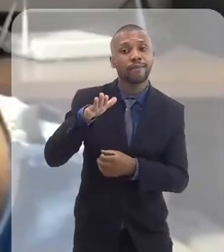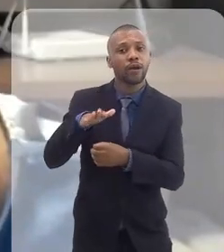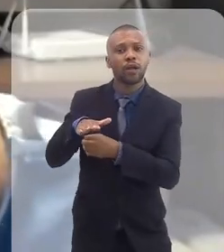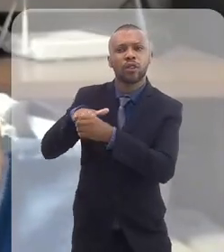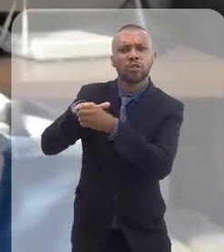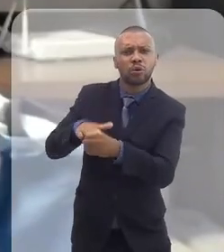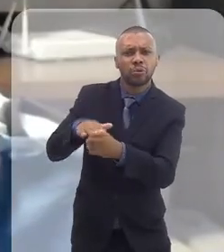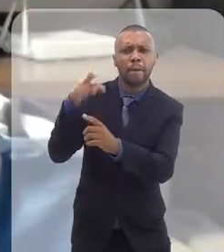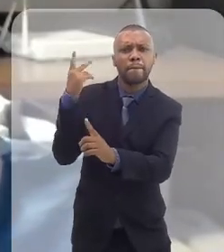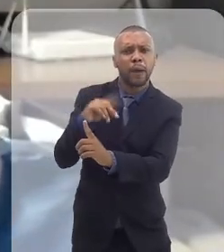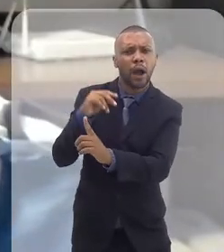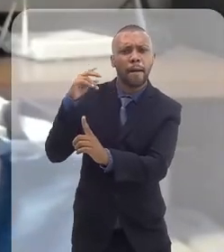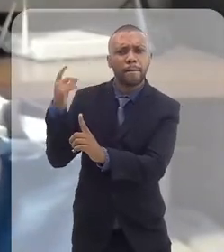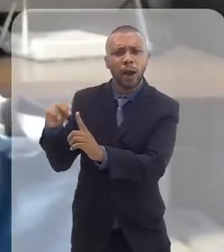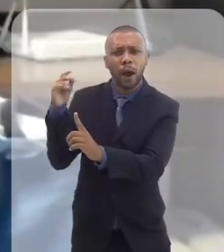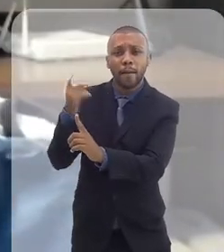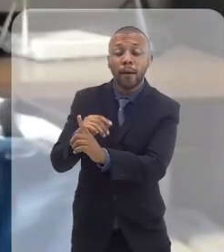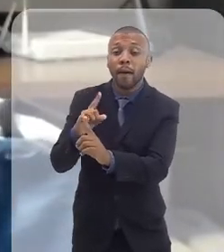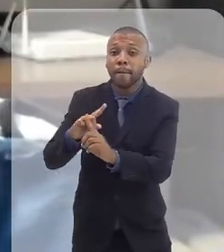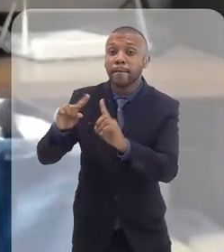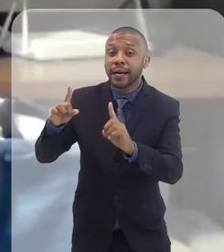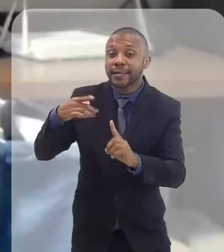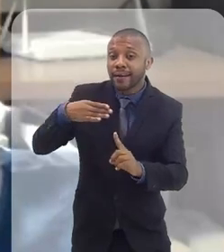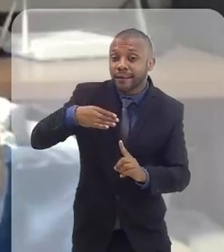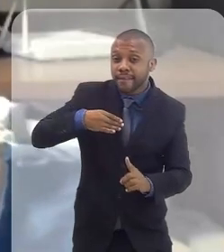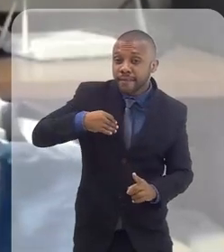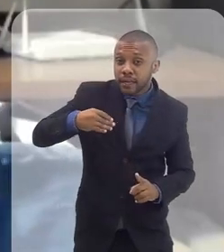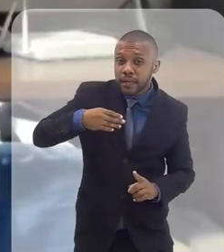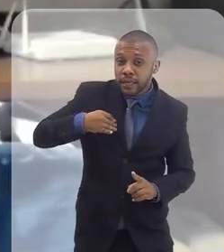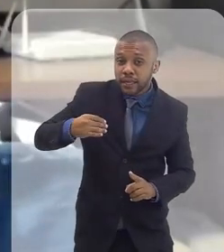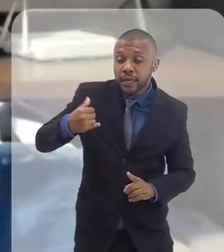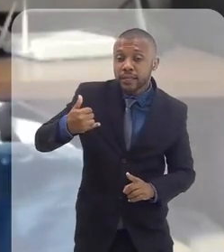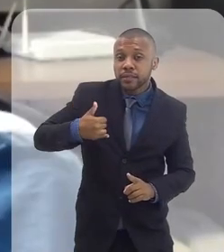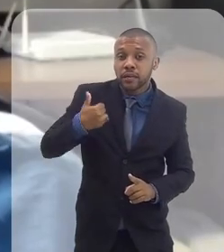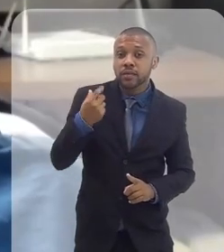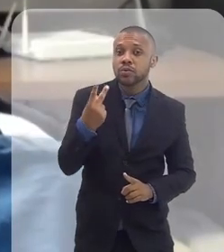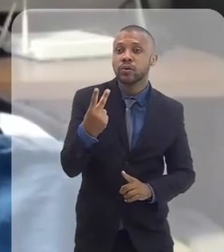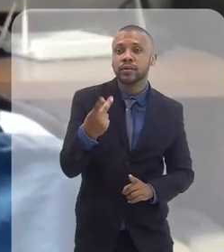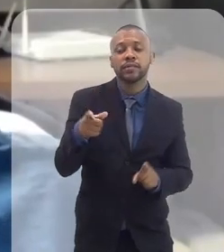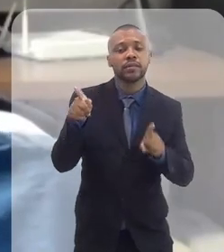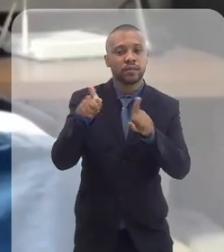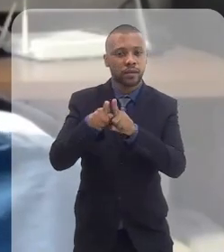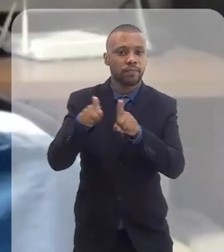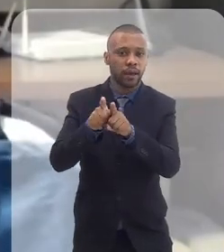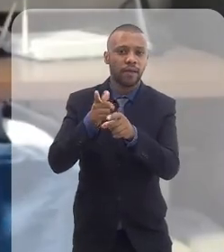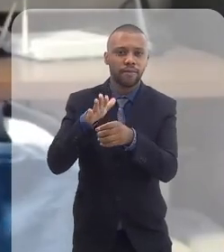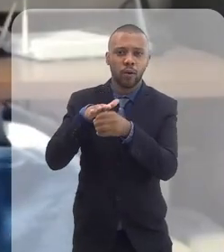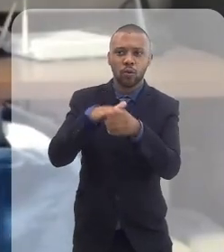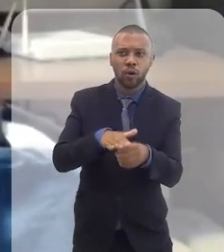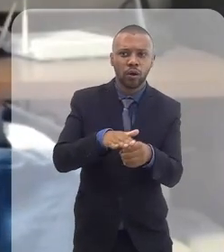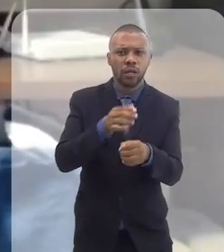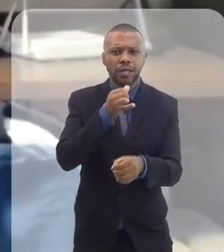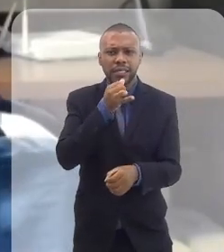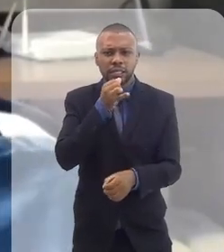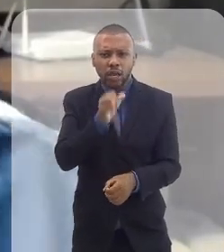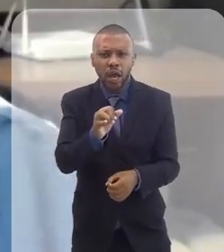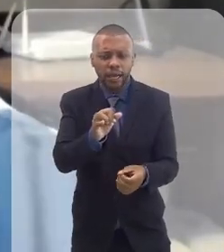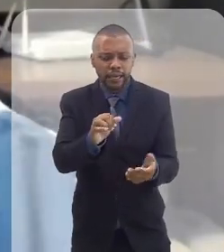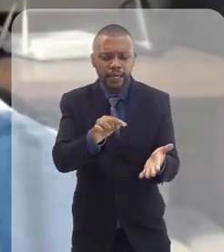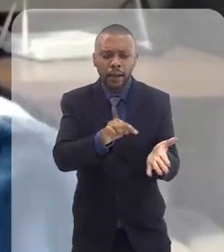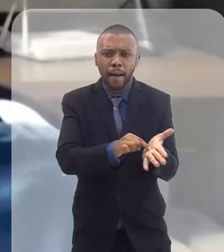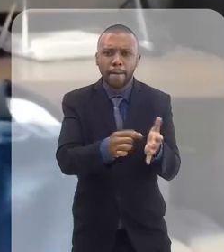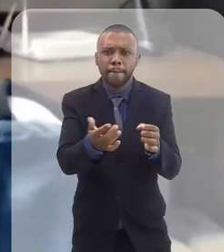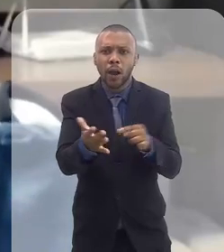só ela foi torturada, mas a filhinha de 2 anos também,